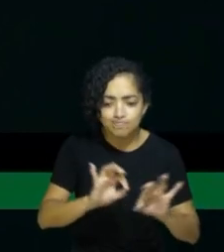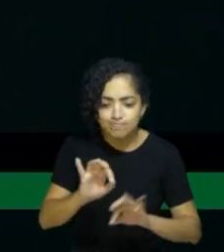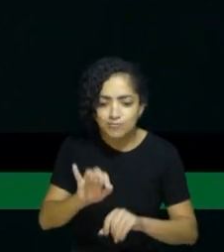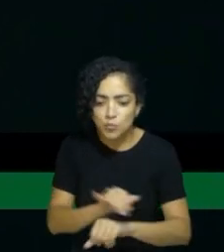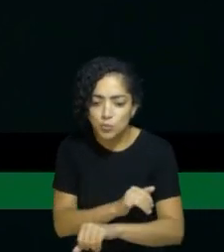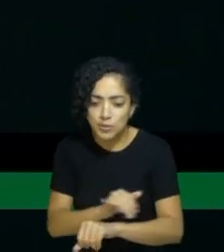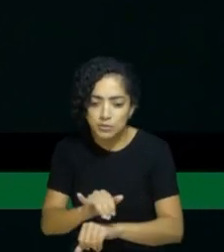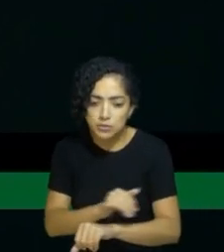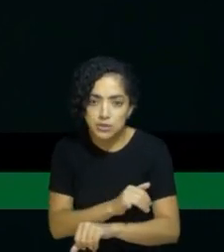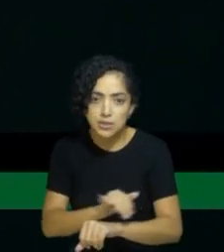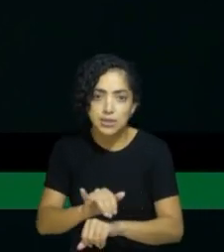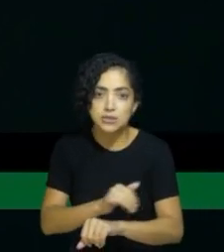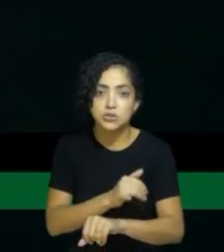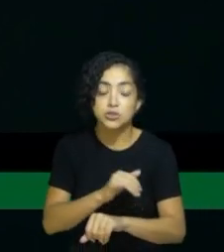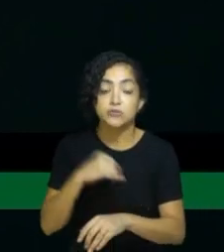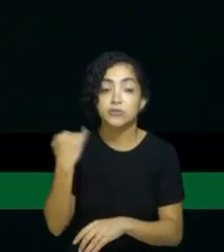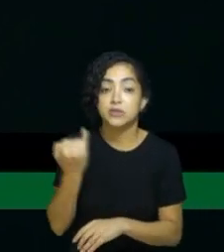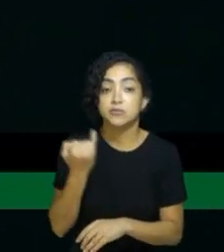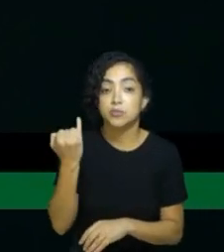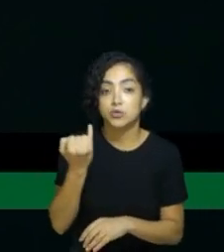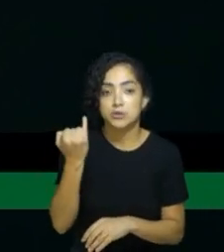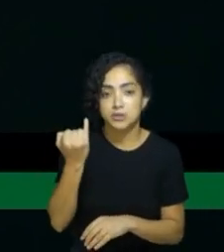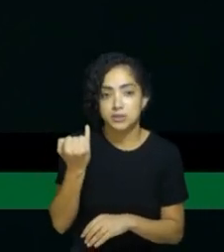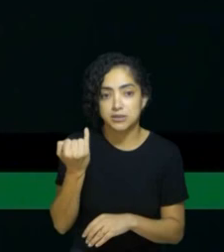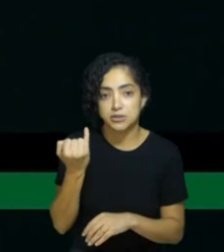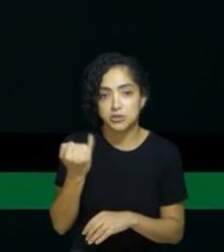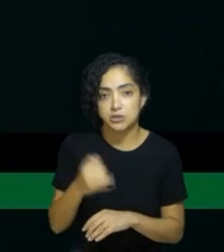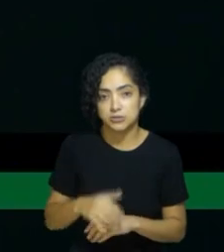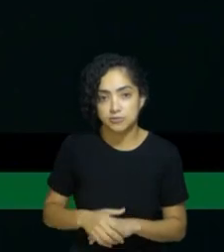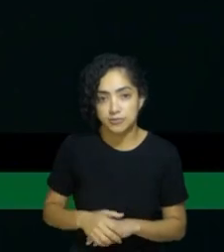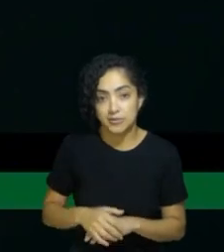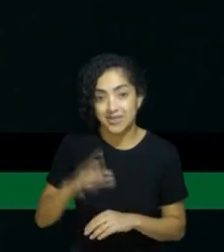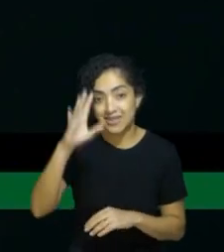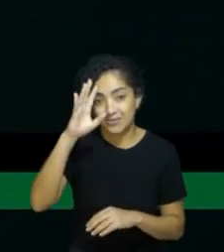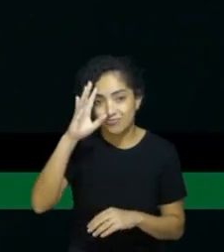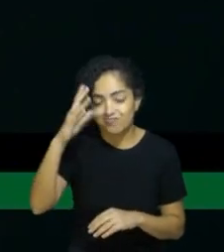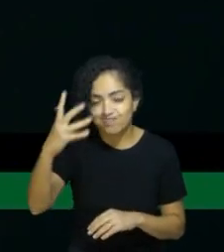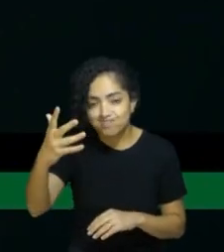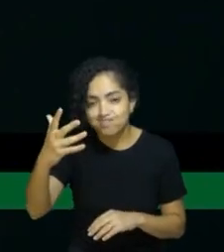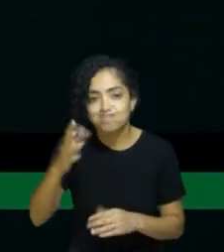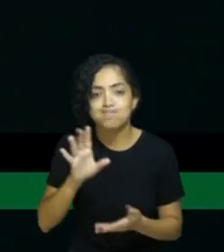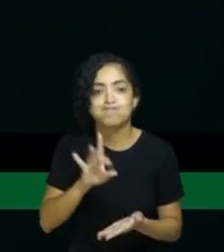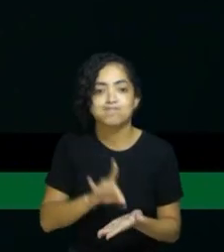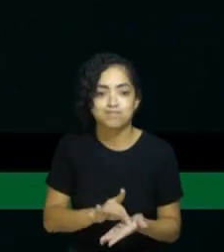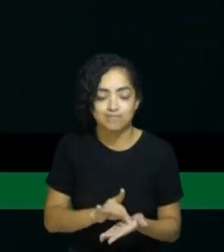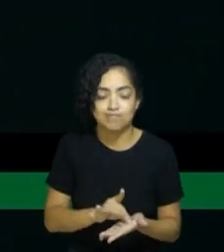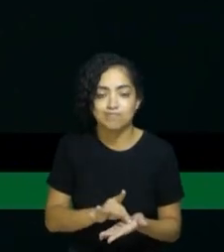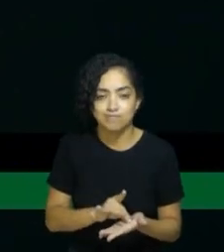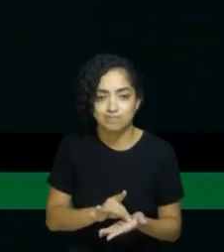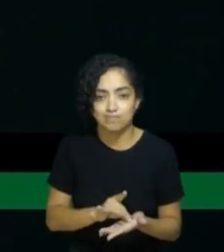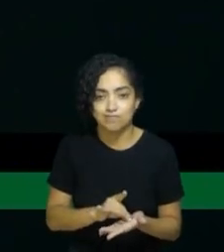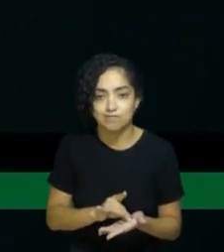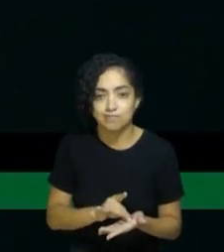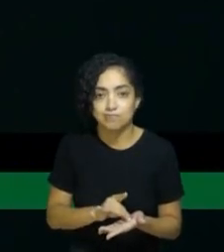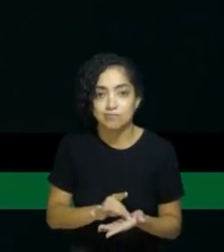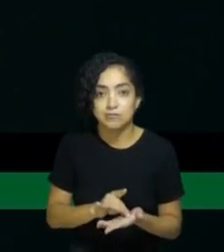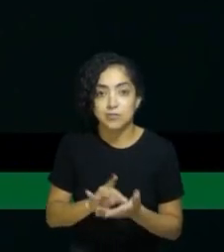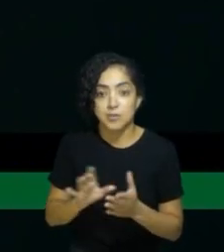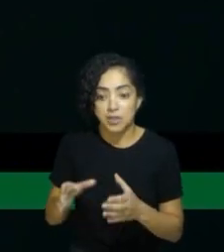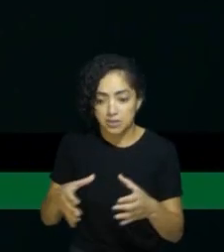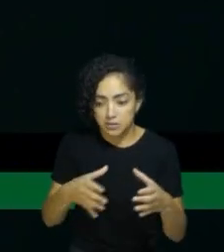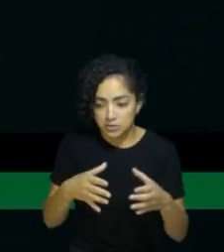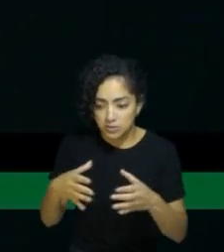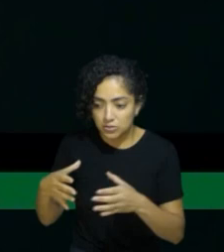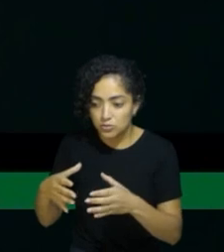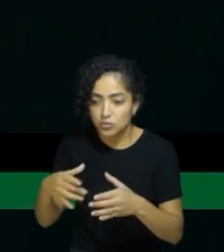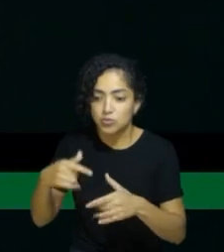alternativa importante e que tenha resultados efetivos para essa massa de trabalhadores